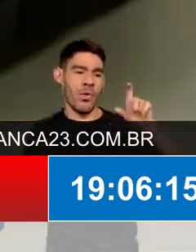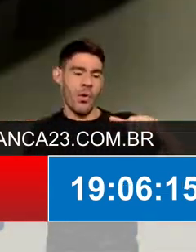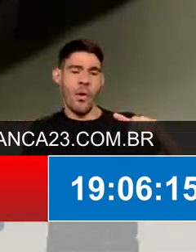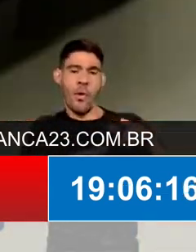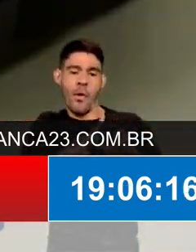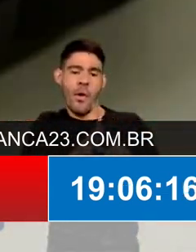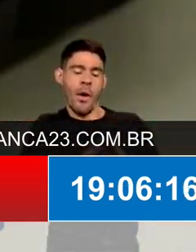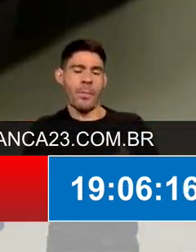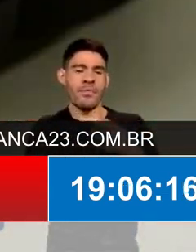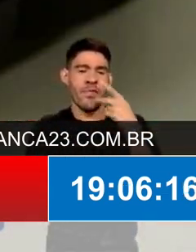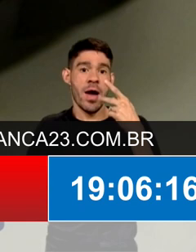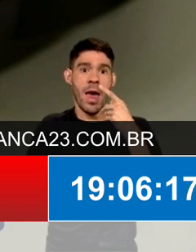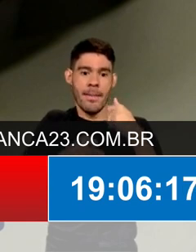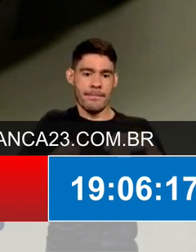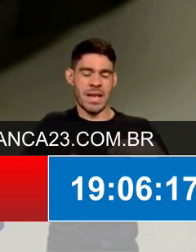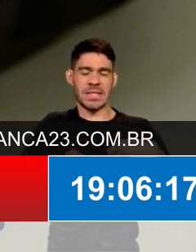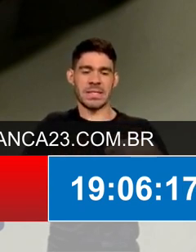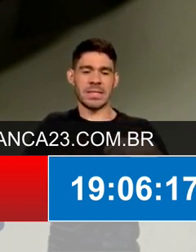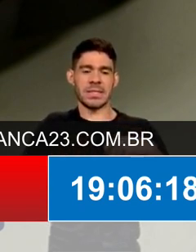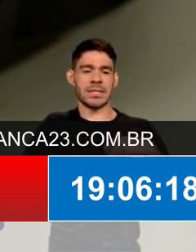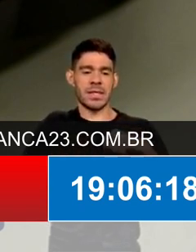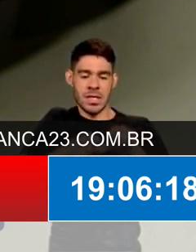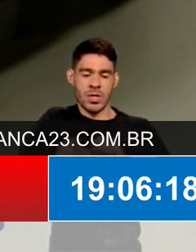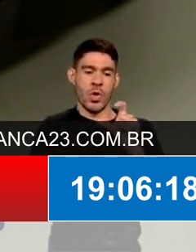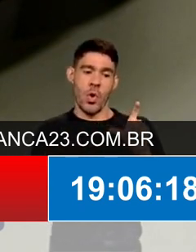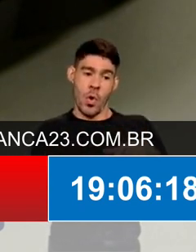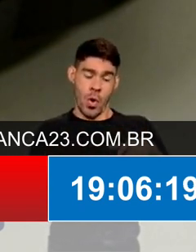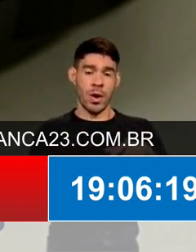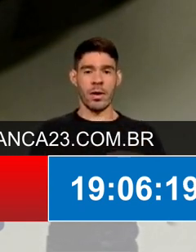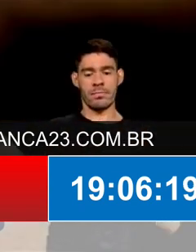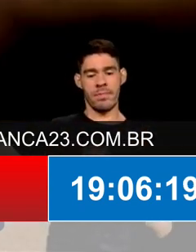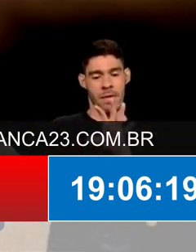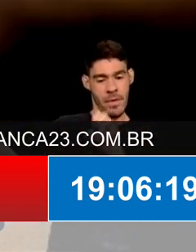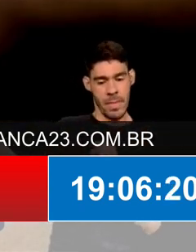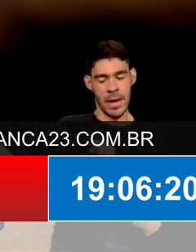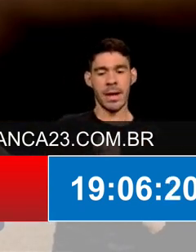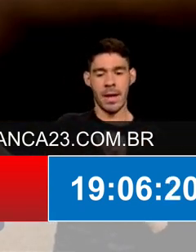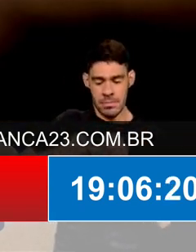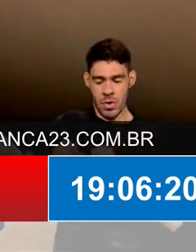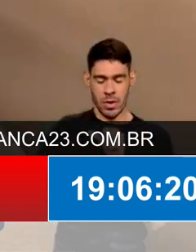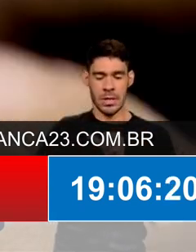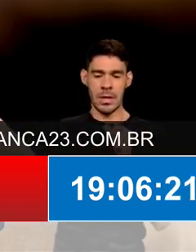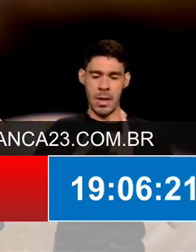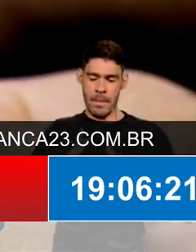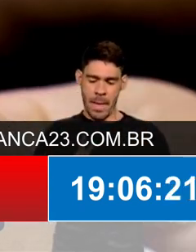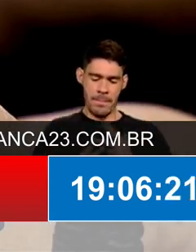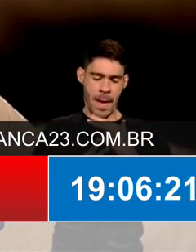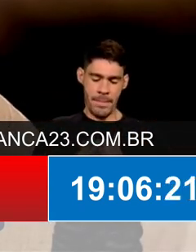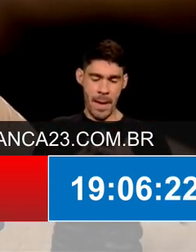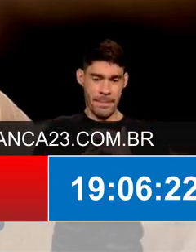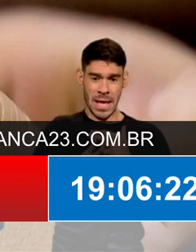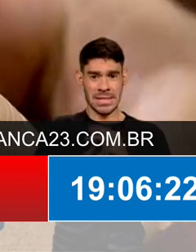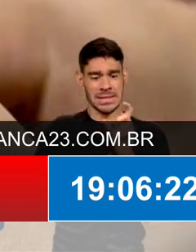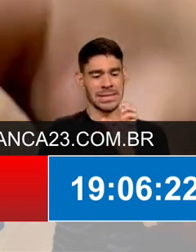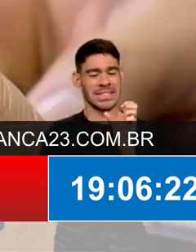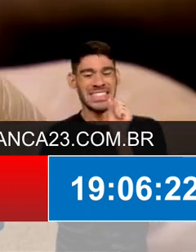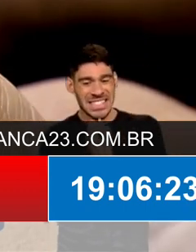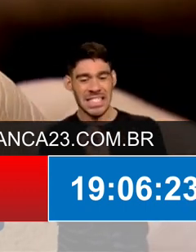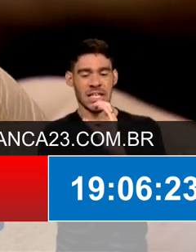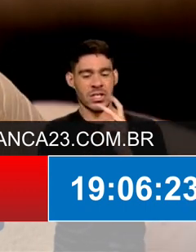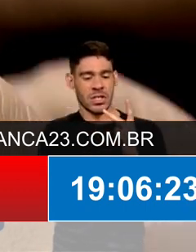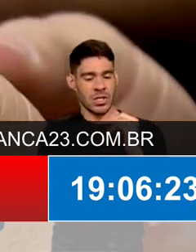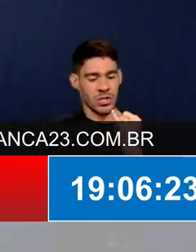dela precisa ser trocado e vai buscá-lo. Mesmo cortado, se o chip do cartão estiver intacto, é possível